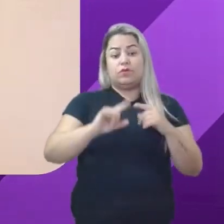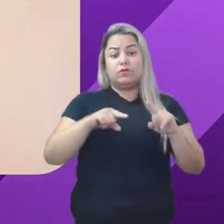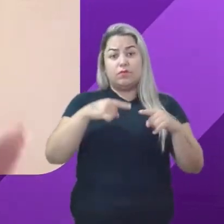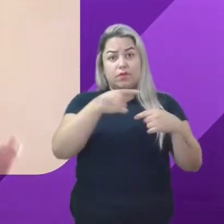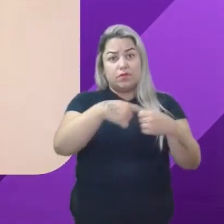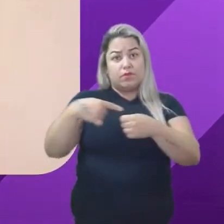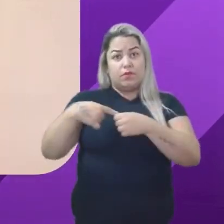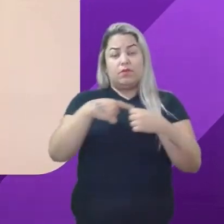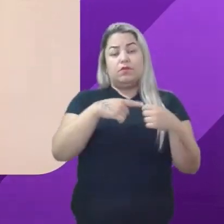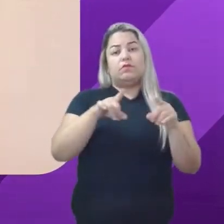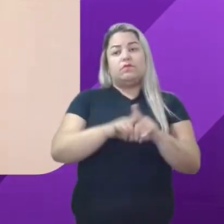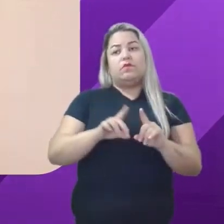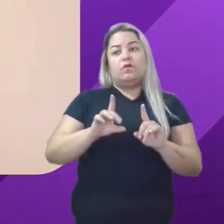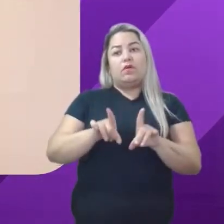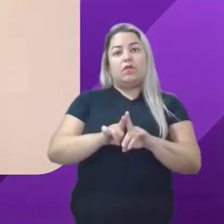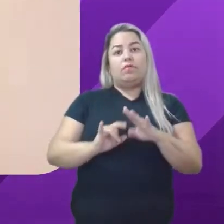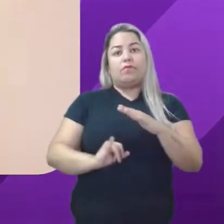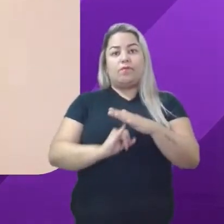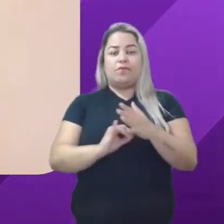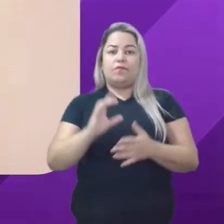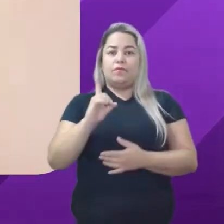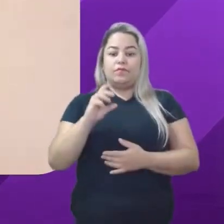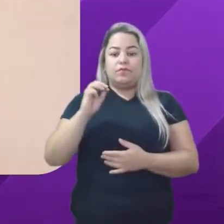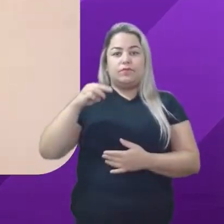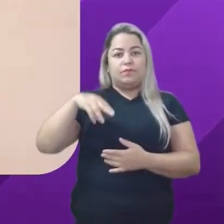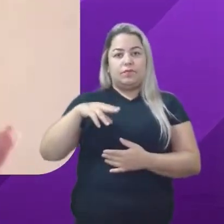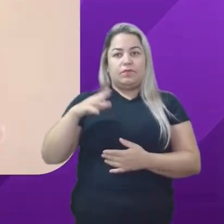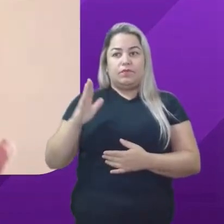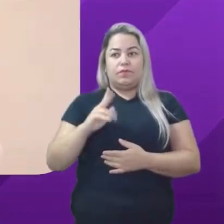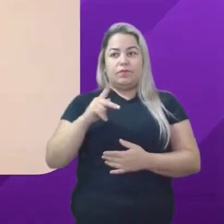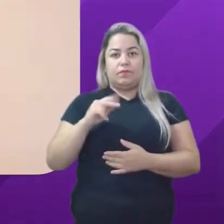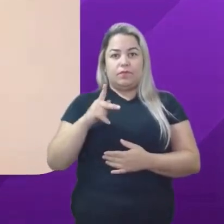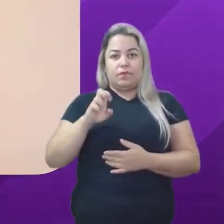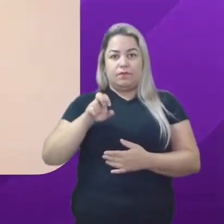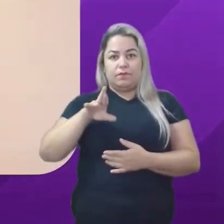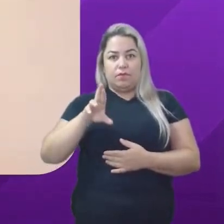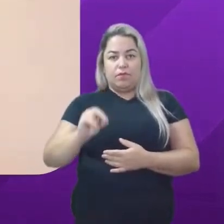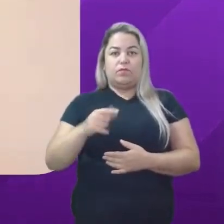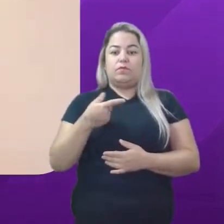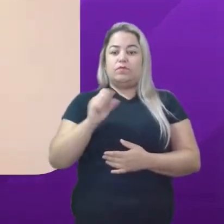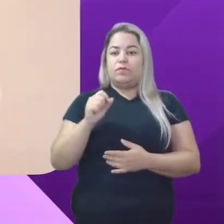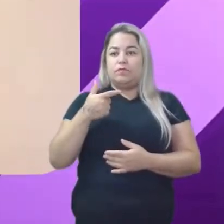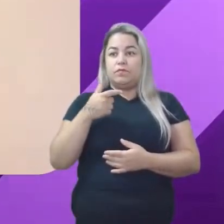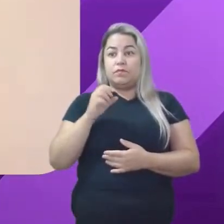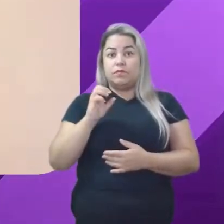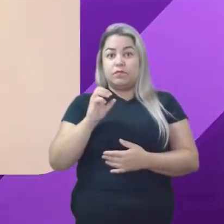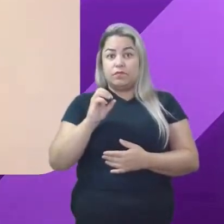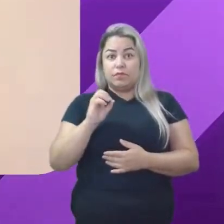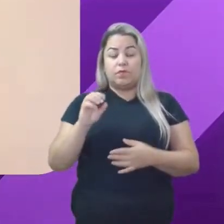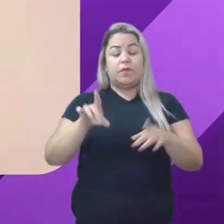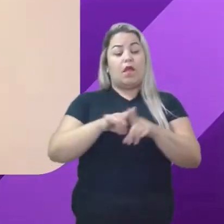da Fundação João Pinheiro, né, com base no ano de 2022, revelam que